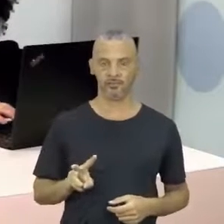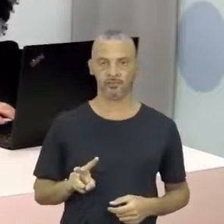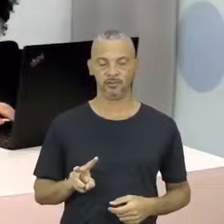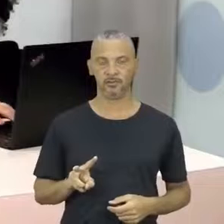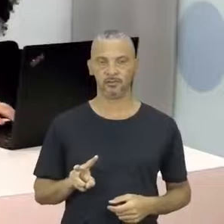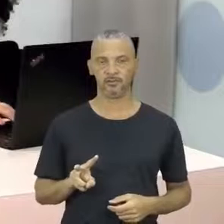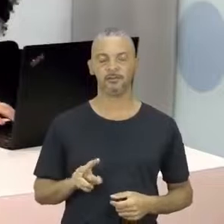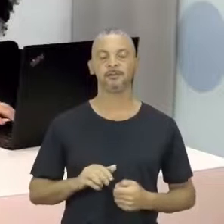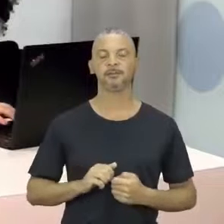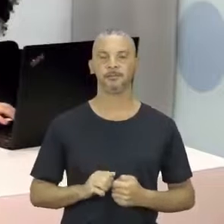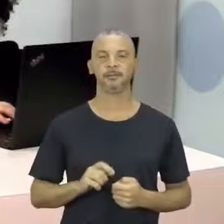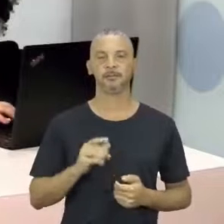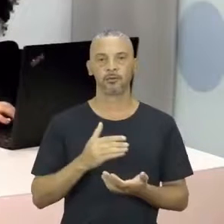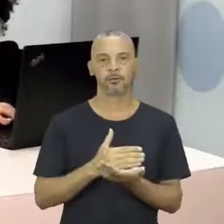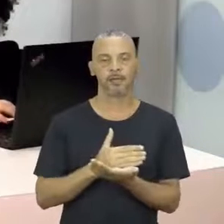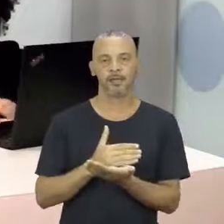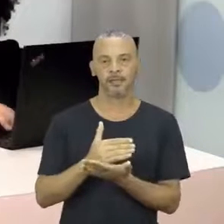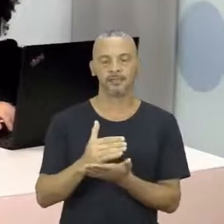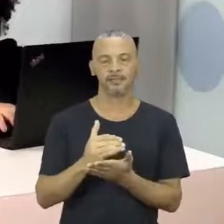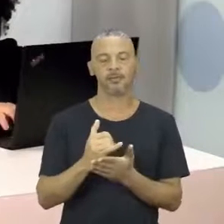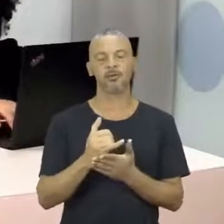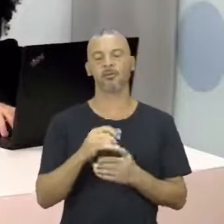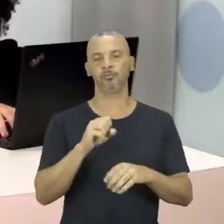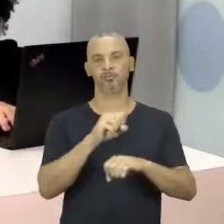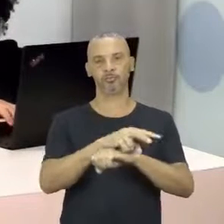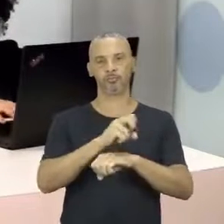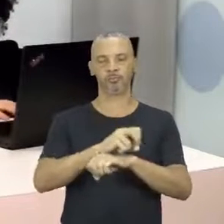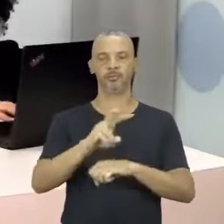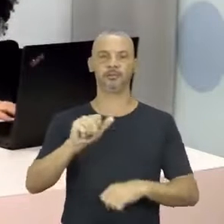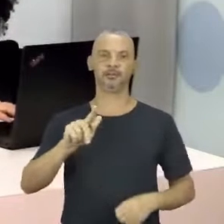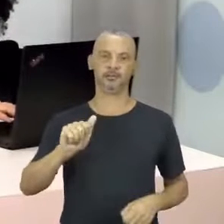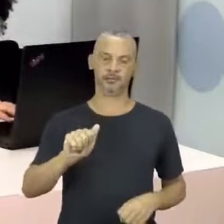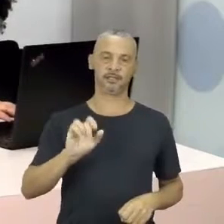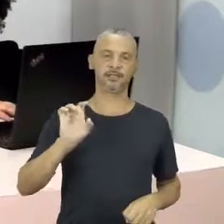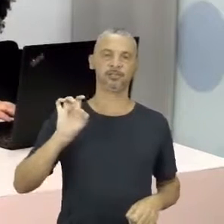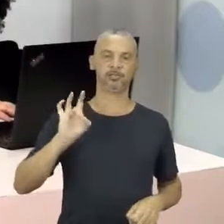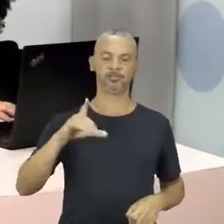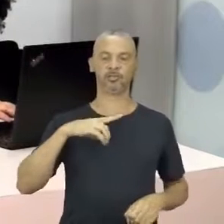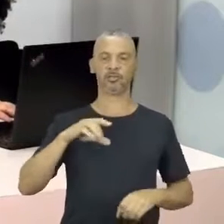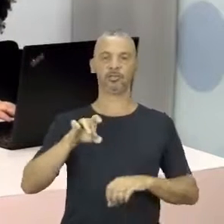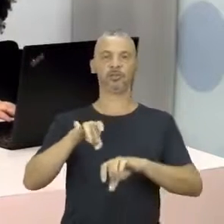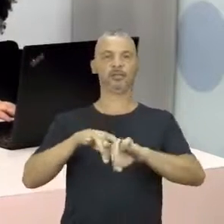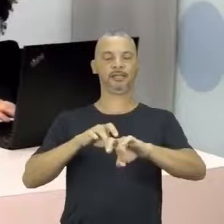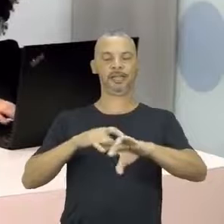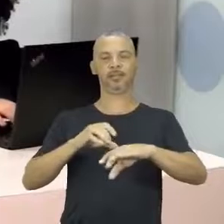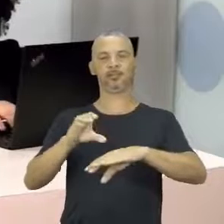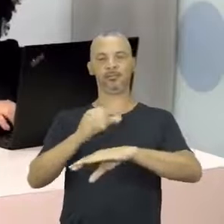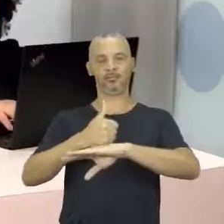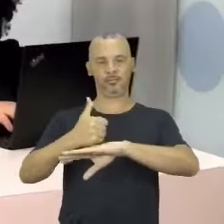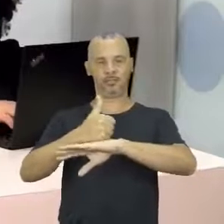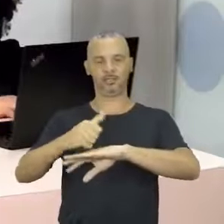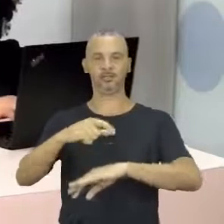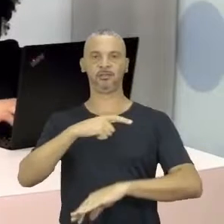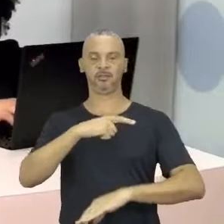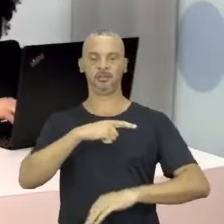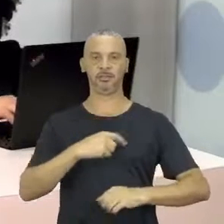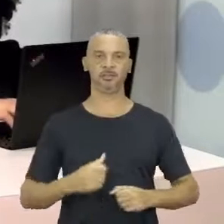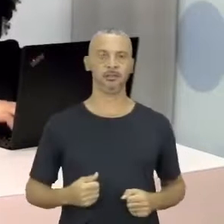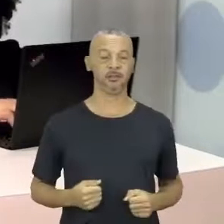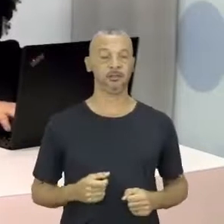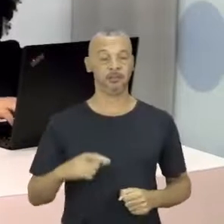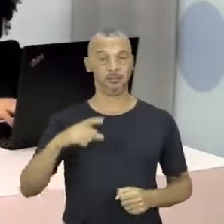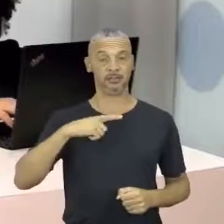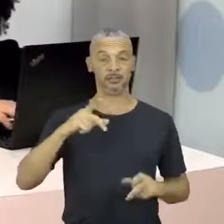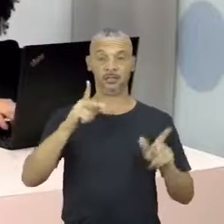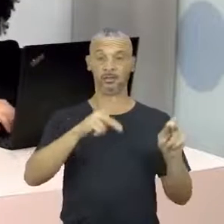atribuição inicial, tá? Desculpa, você vai participar somente do técnico profissionalizante, tá? A gente